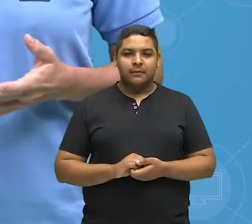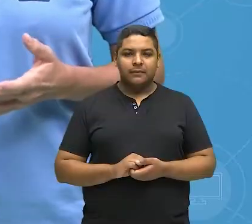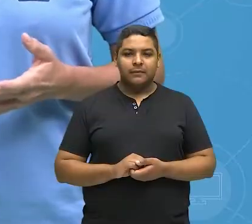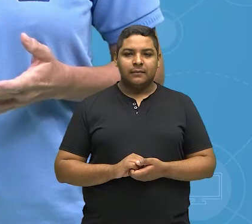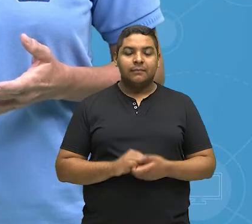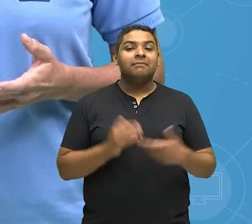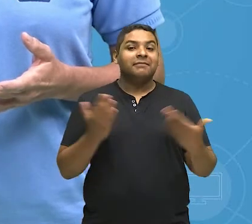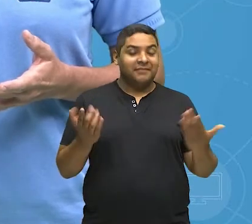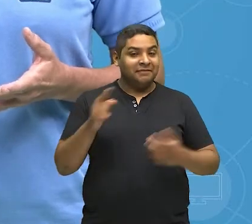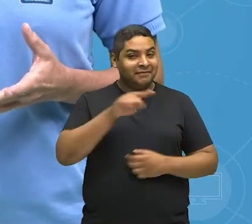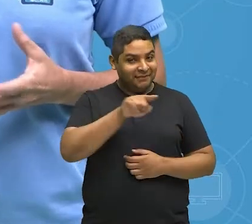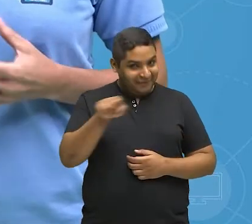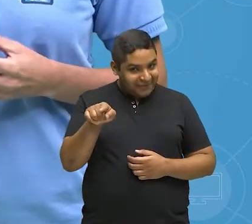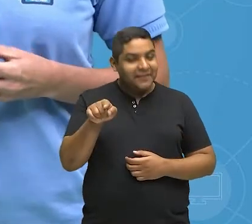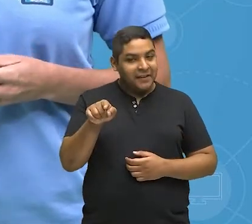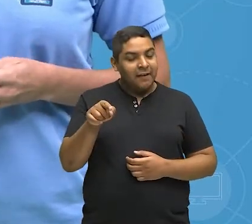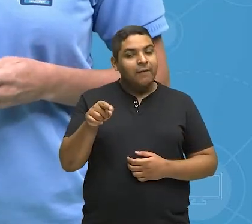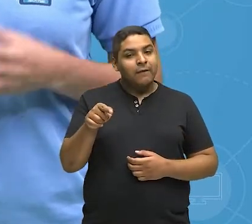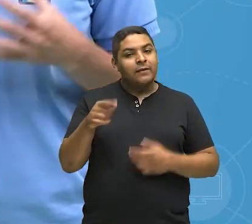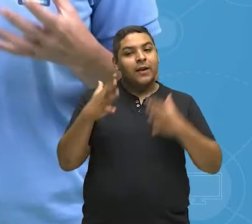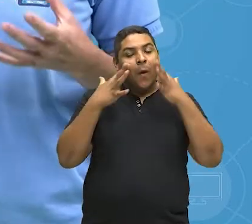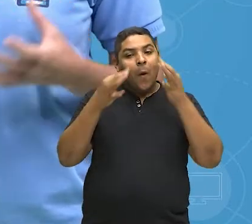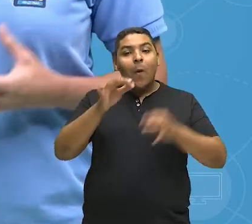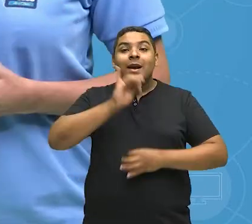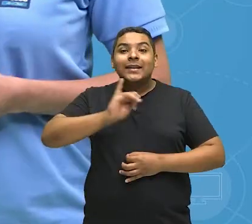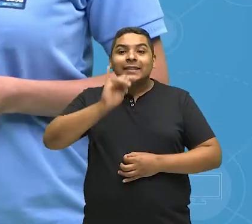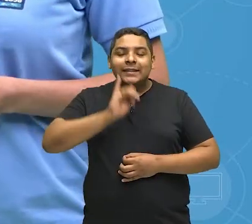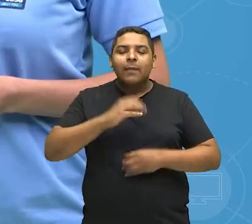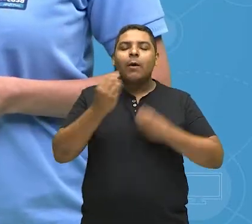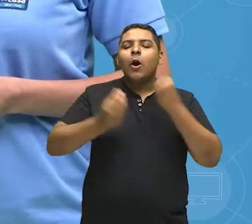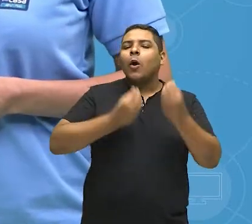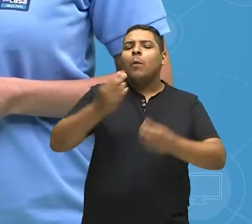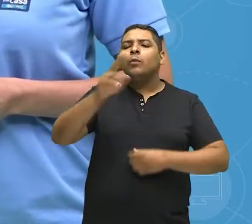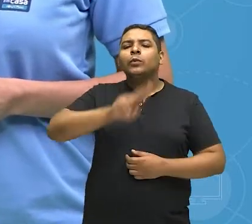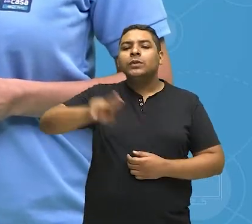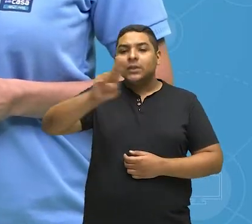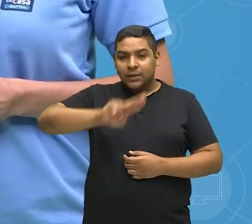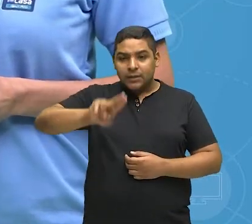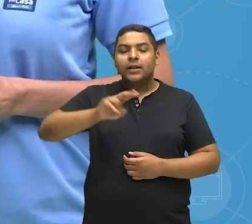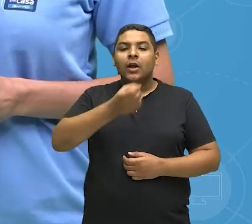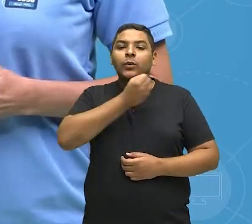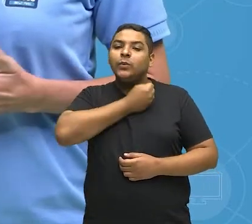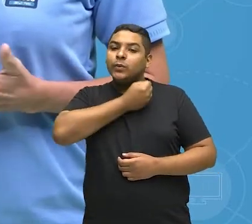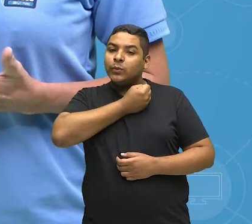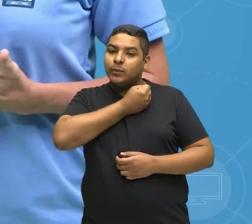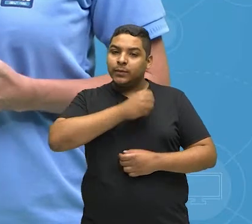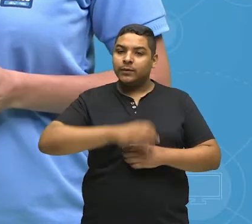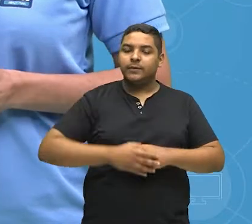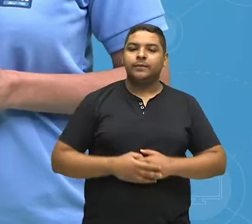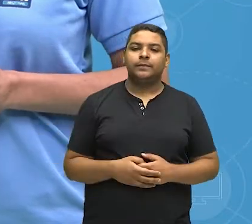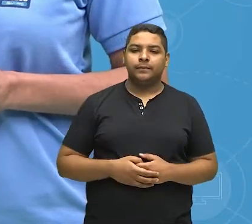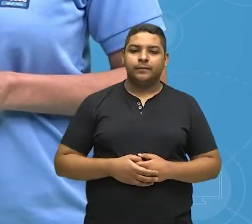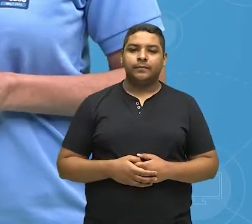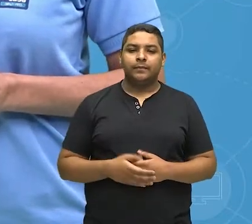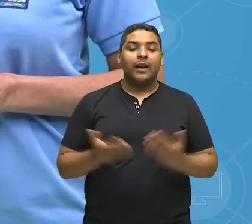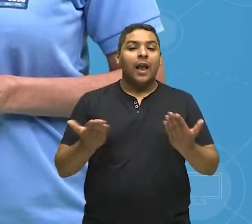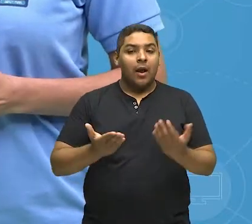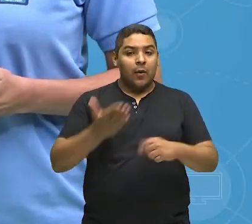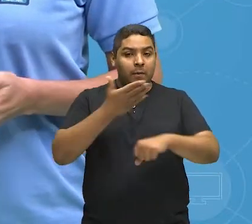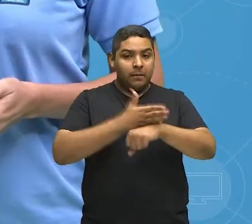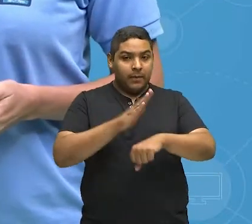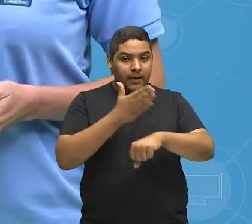Bem, nesse pequeno diálogo vocês puderam ter um exemplo de como nós utilizamos também os numbers, certo? Agora a gente vai praticar um